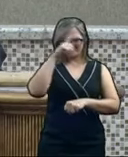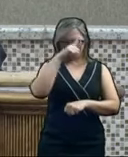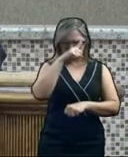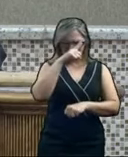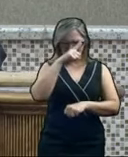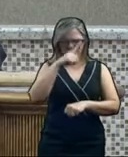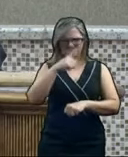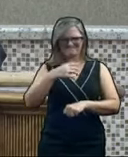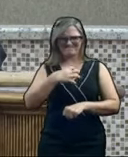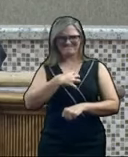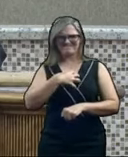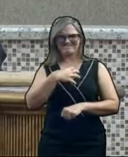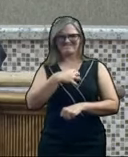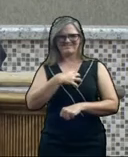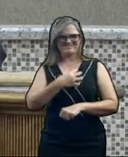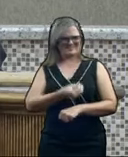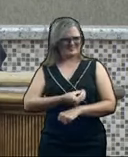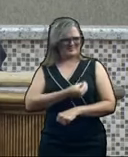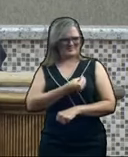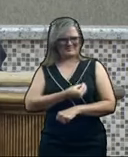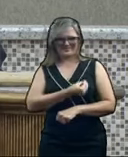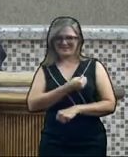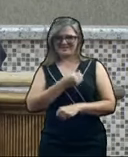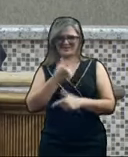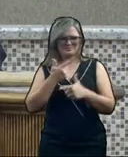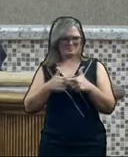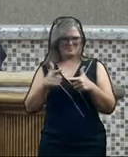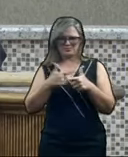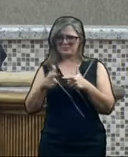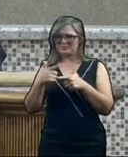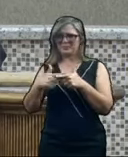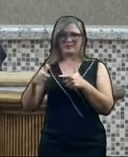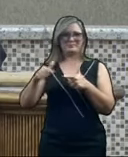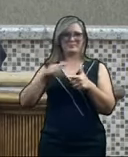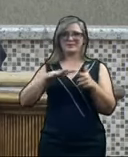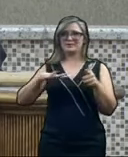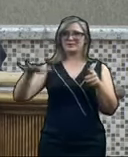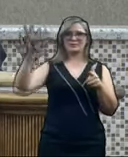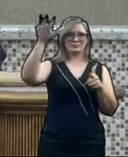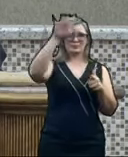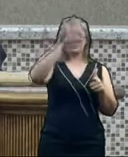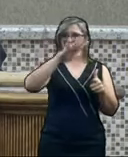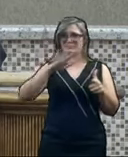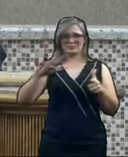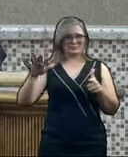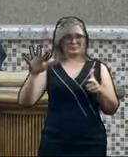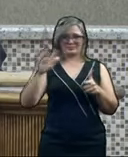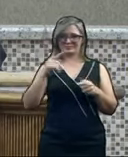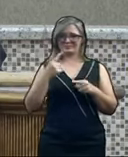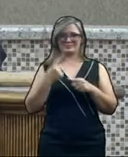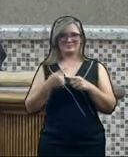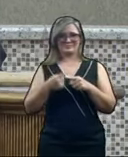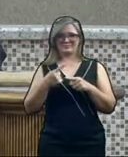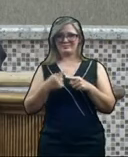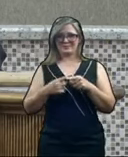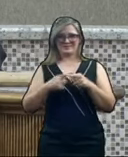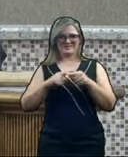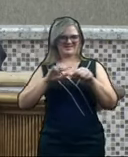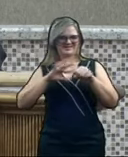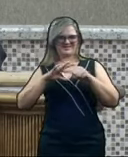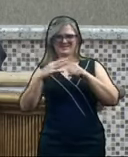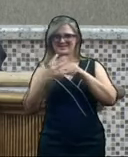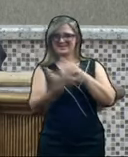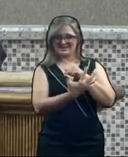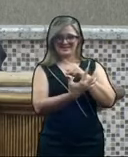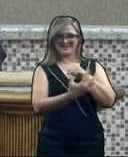tem impactado muito a vida de todos nós mundo afora em razão do momento ímpar da história da